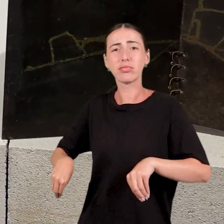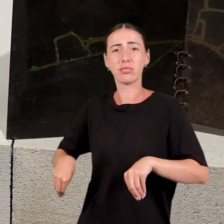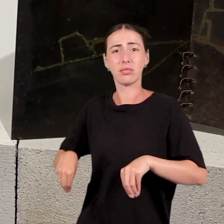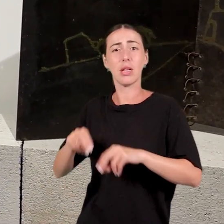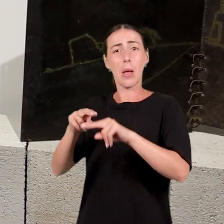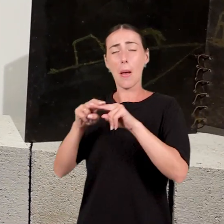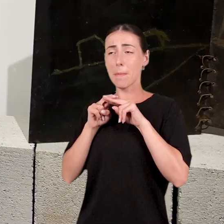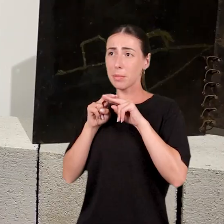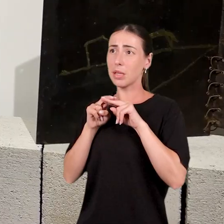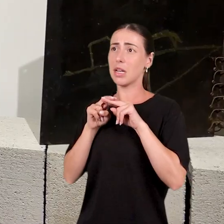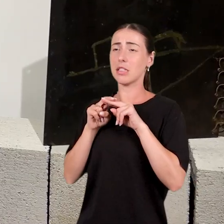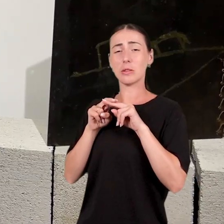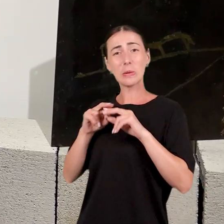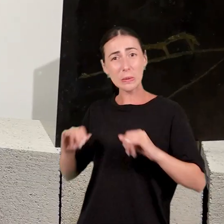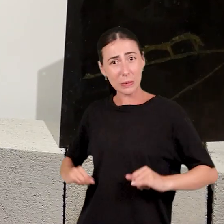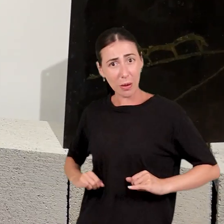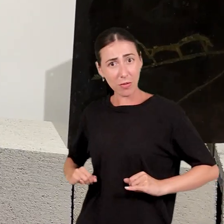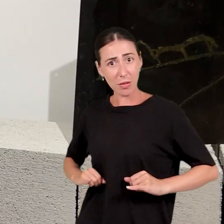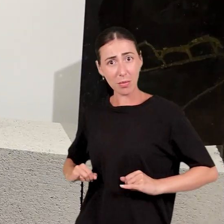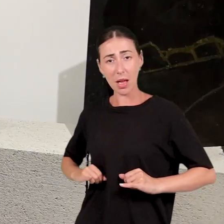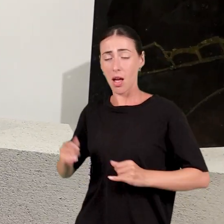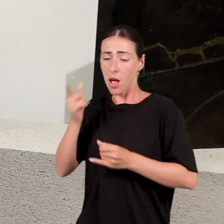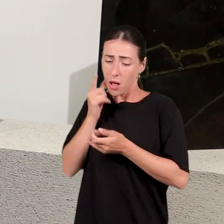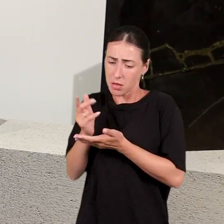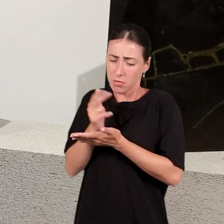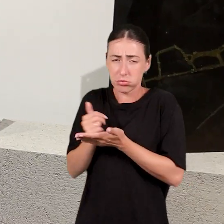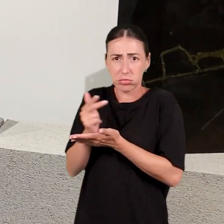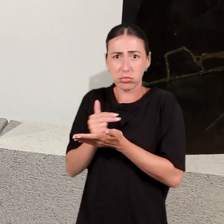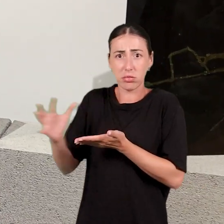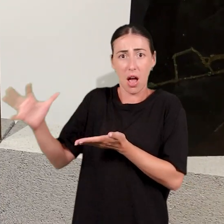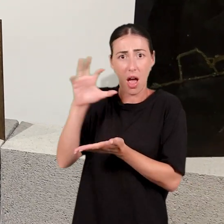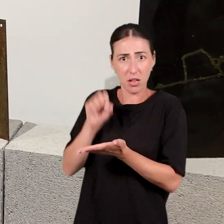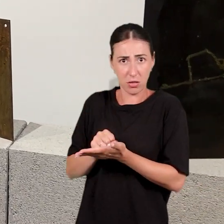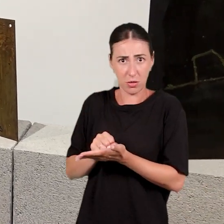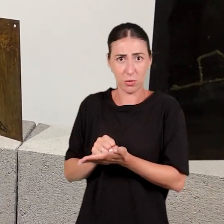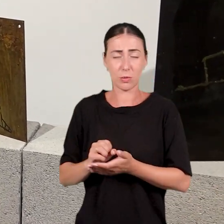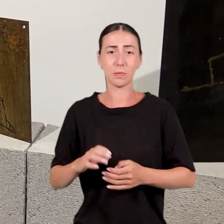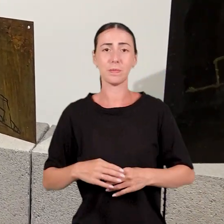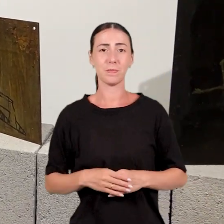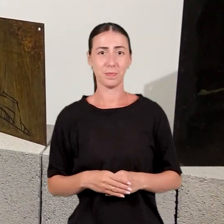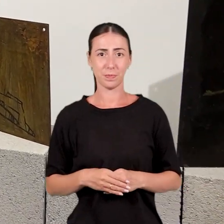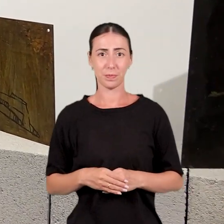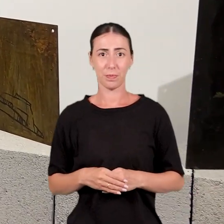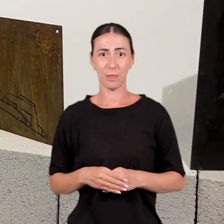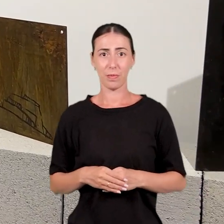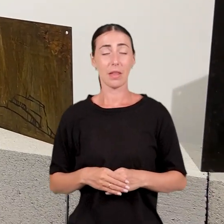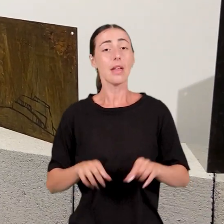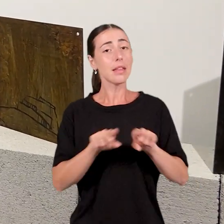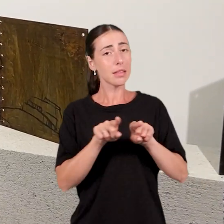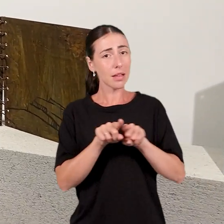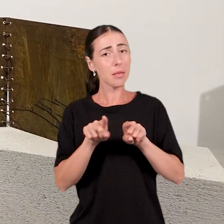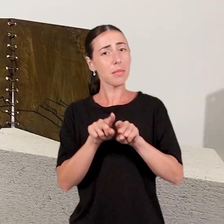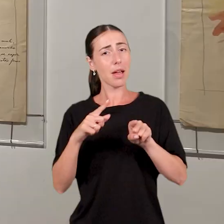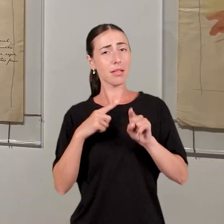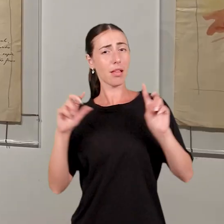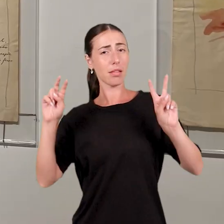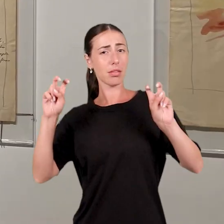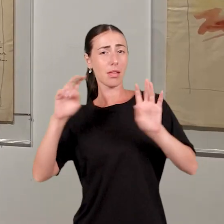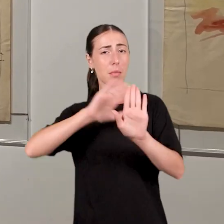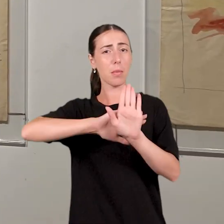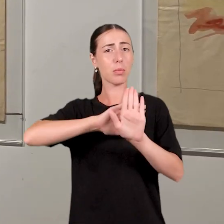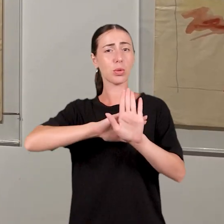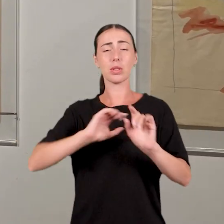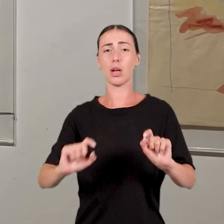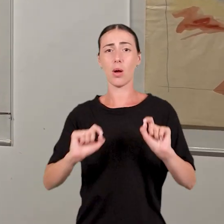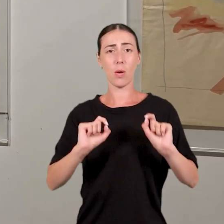Gaiardi. Enquanto sua dimensão coletiva, essa dor é compartilhada, é convocada, por exemplo, em Galícia. O